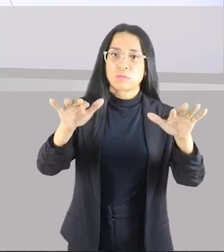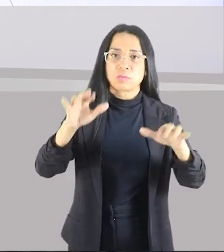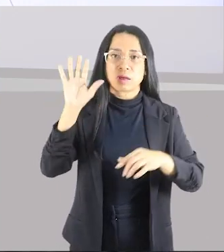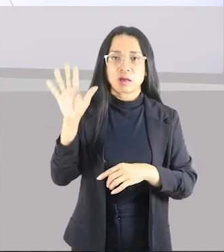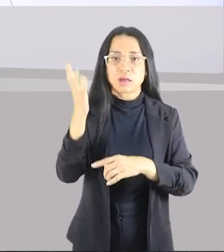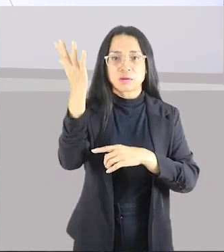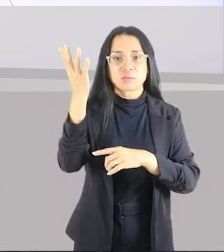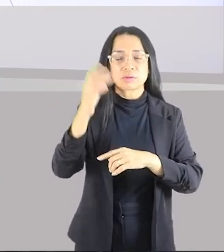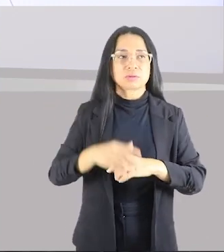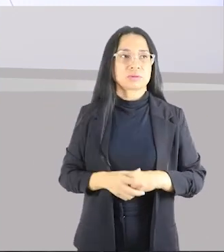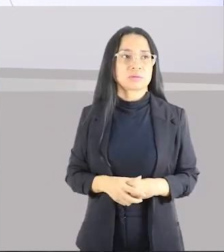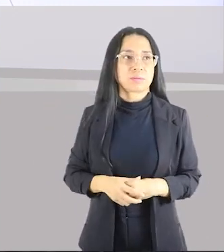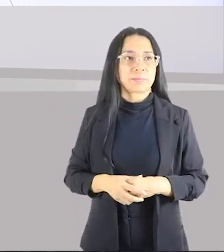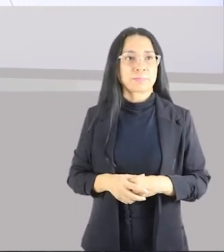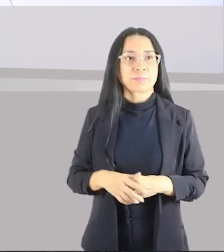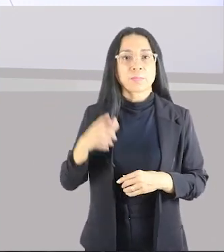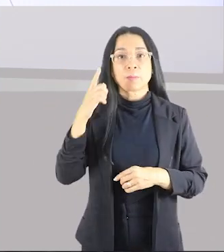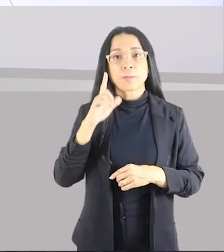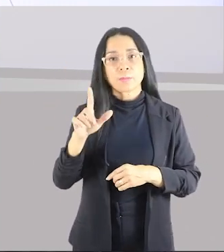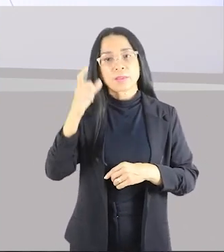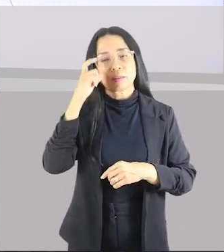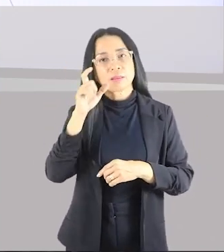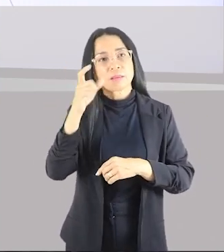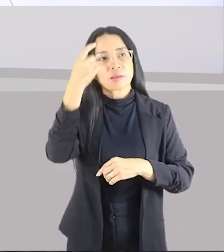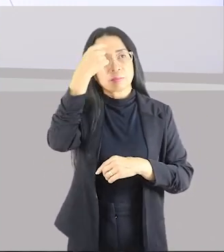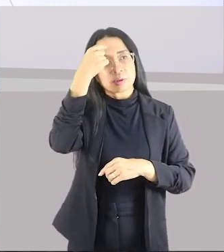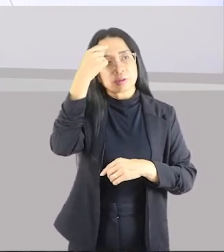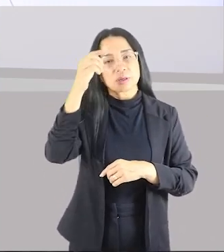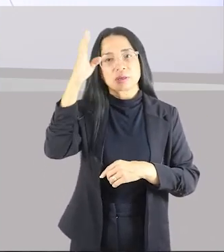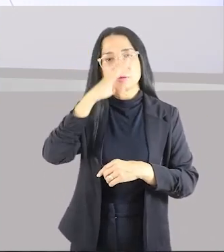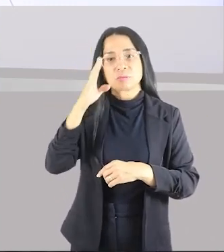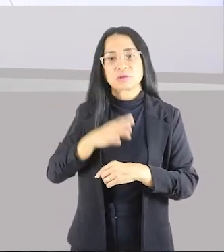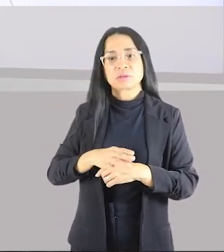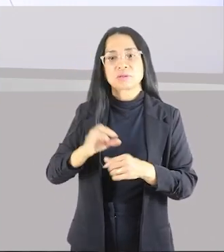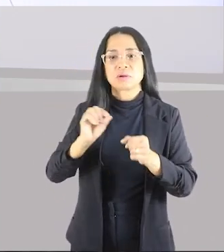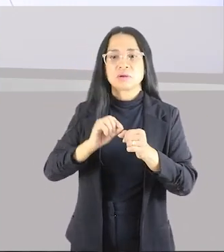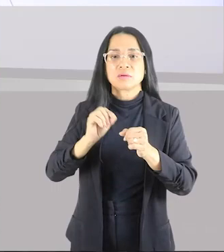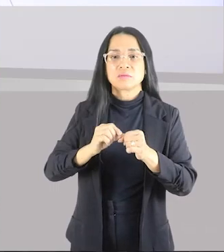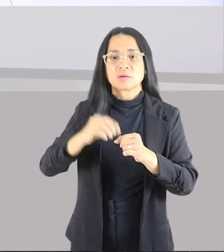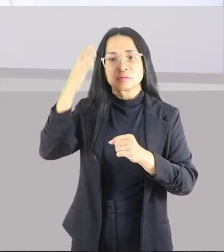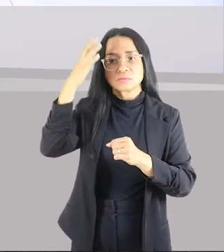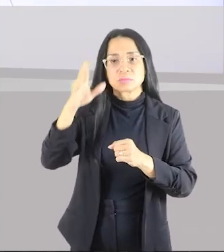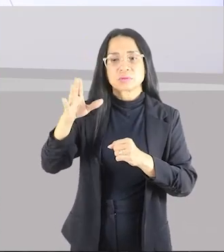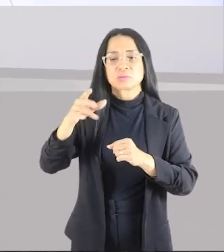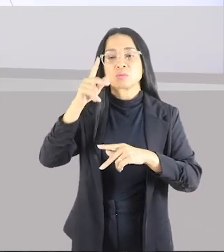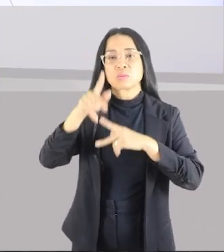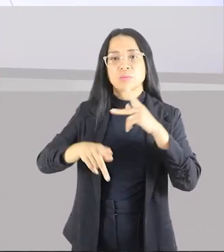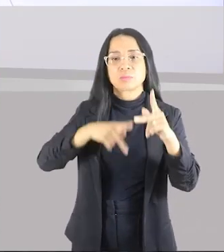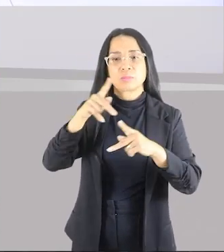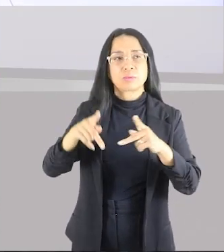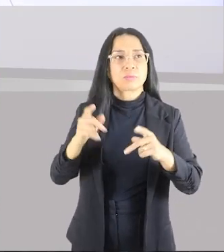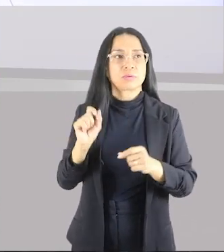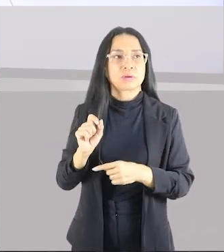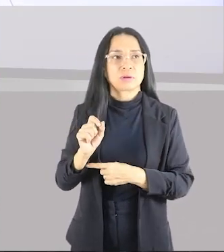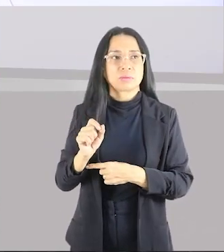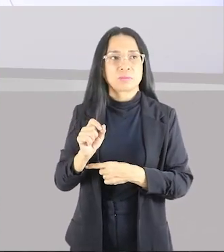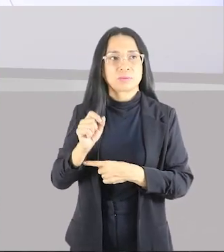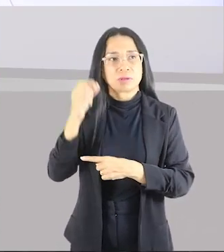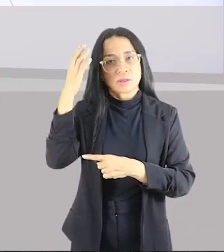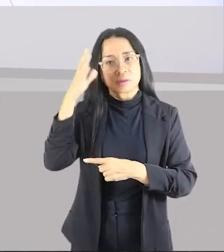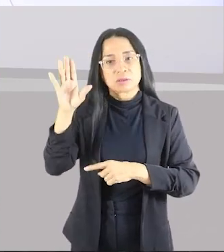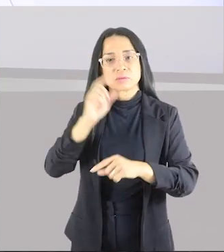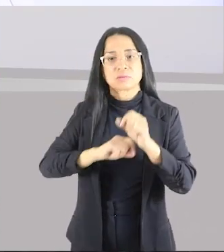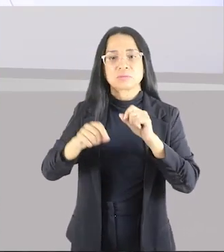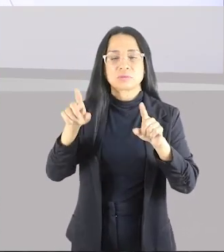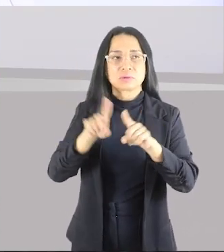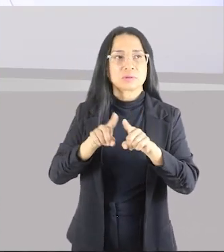Uma coisa também que é interessante pensar é que o Brasil é feito de uma cultura popular. não é uma cultura erudita. E essa cultura popular